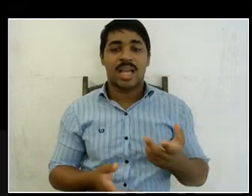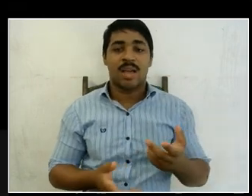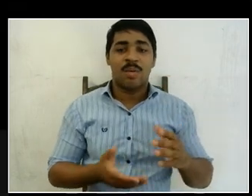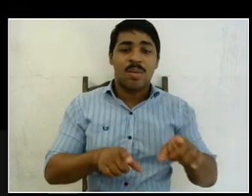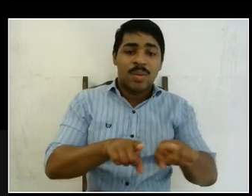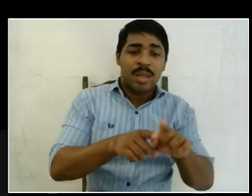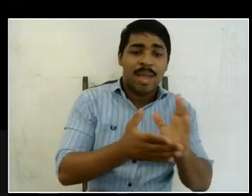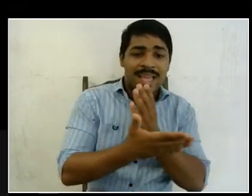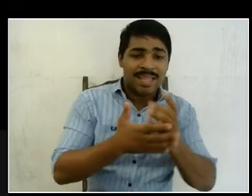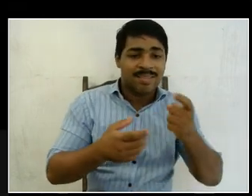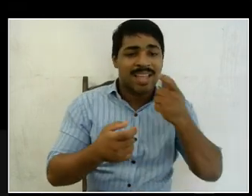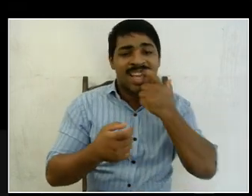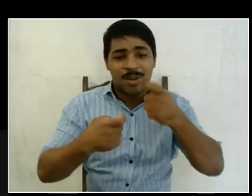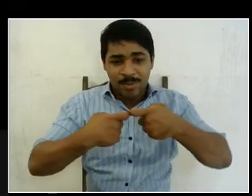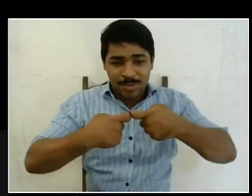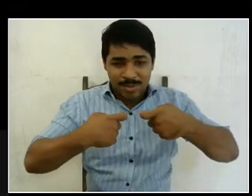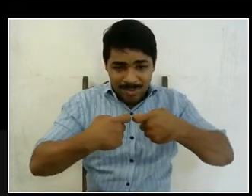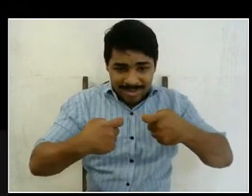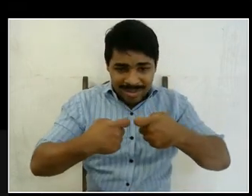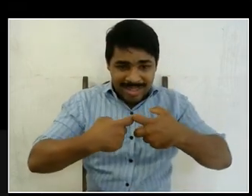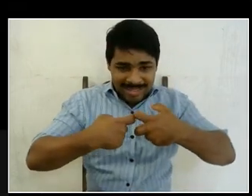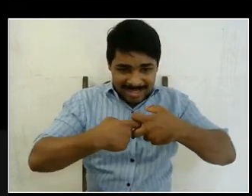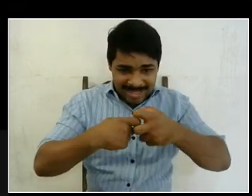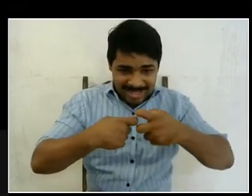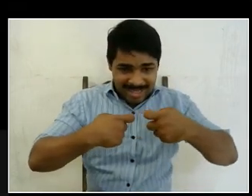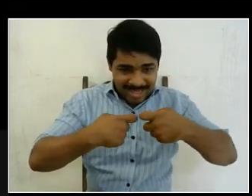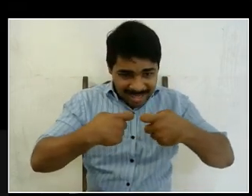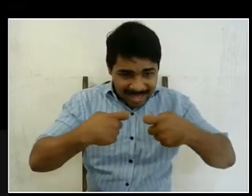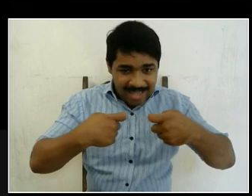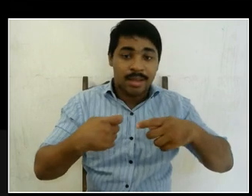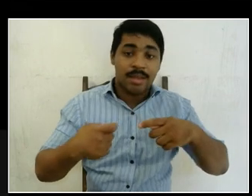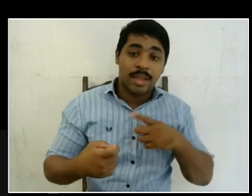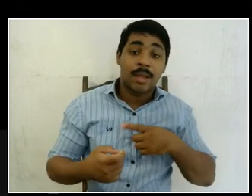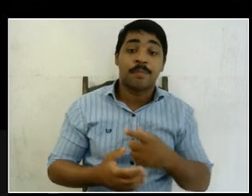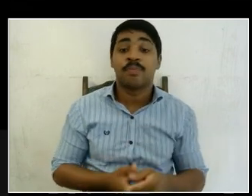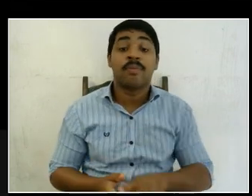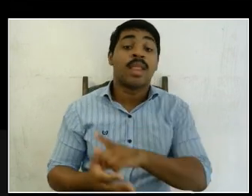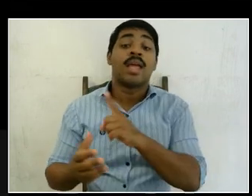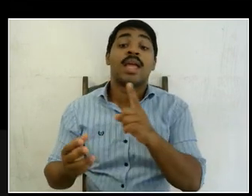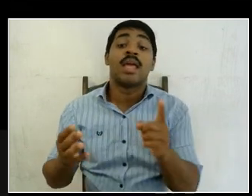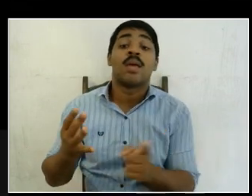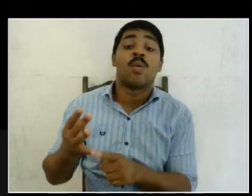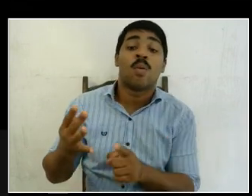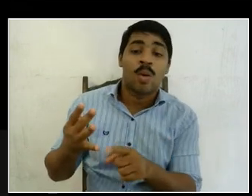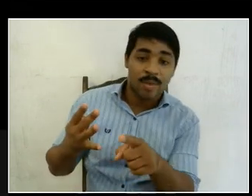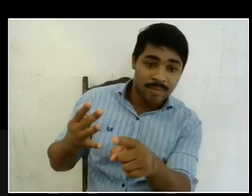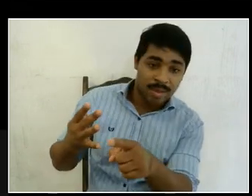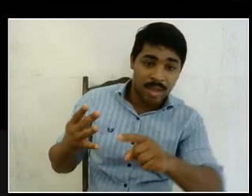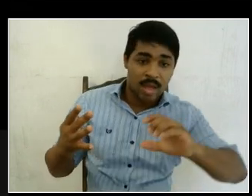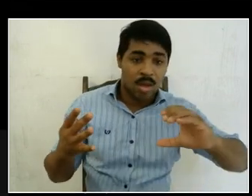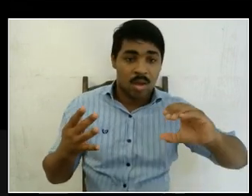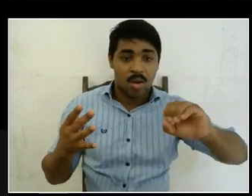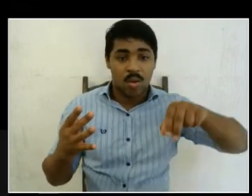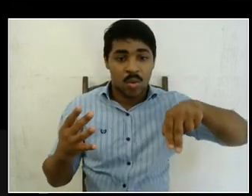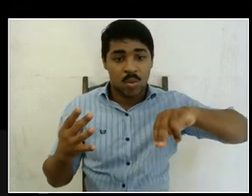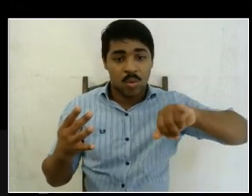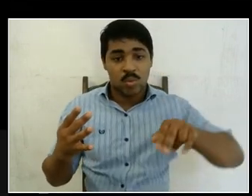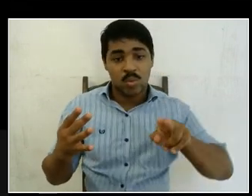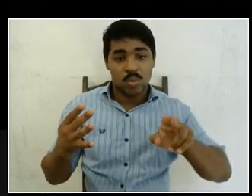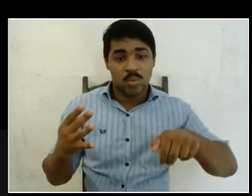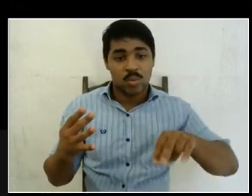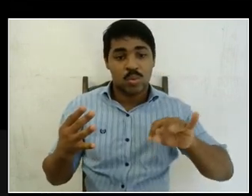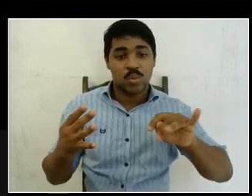está ligado nos nossos ossos também. O tecido conjuntivo são vários, né? O tecido adiposo, que é o tecido que armazena